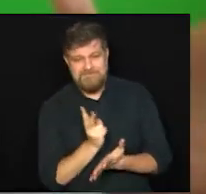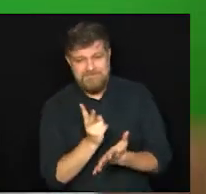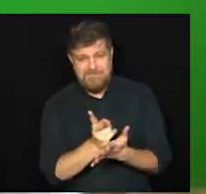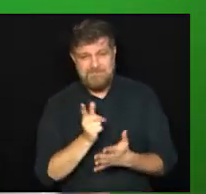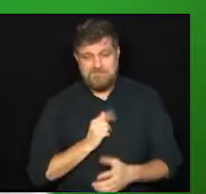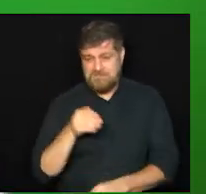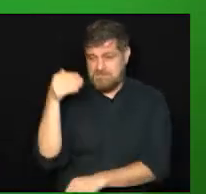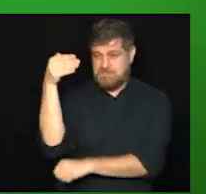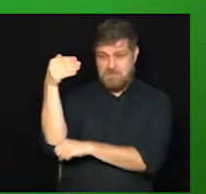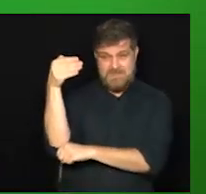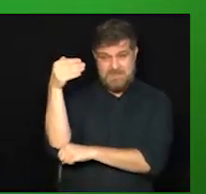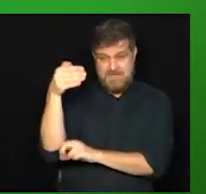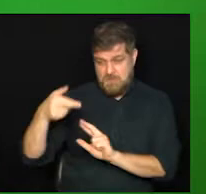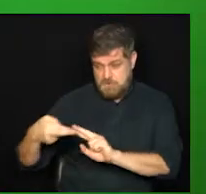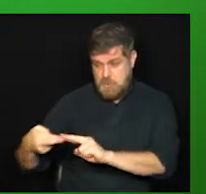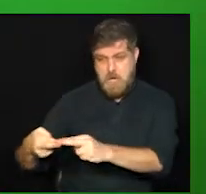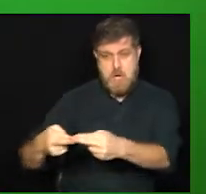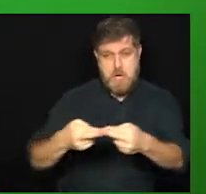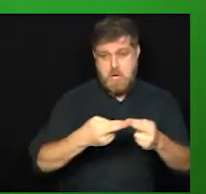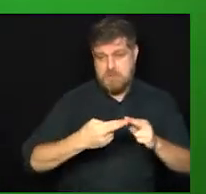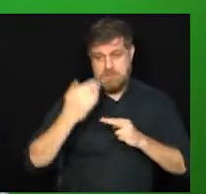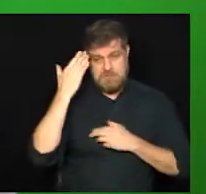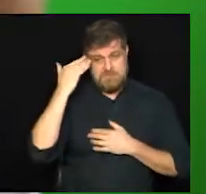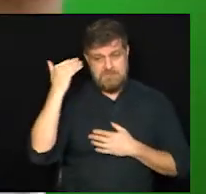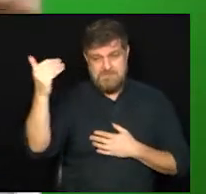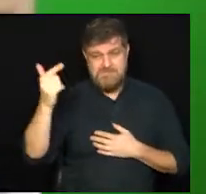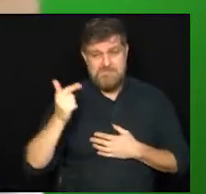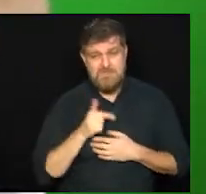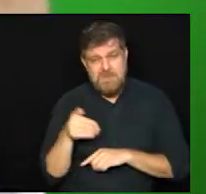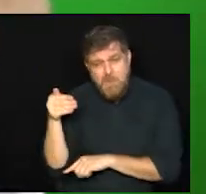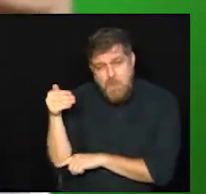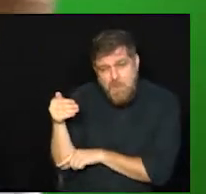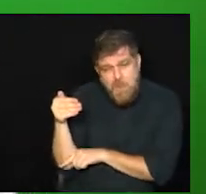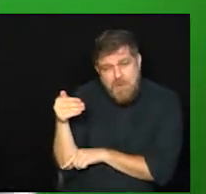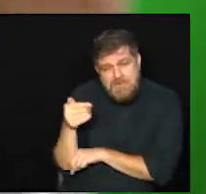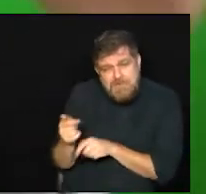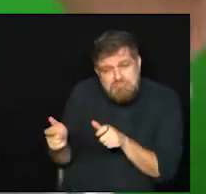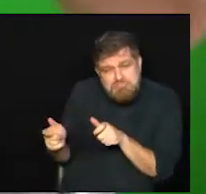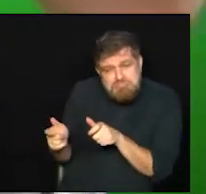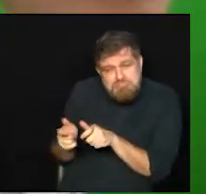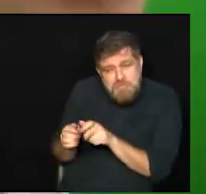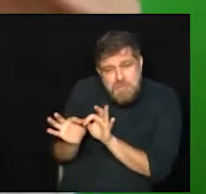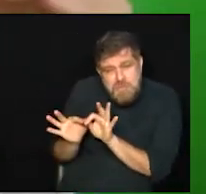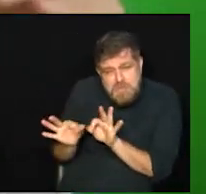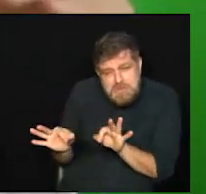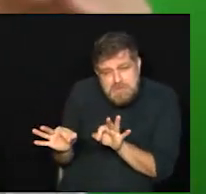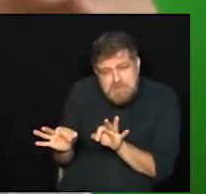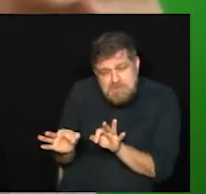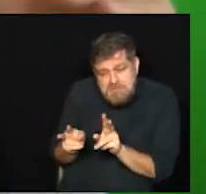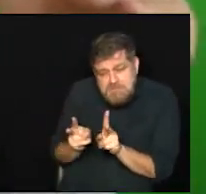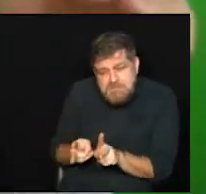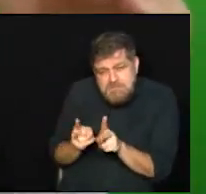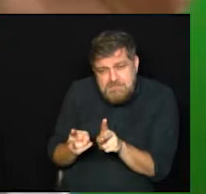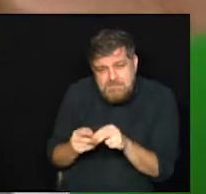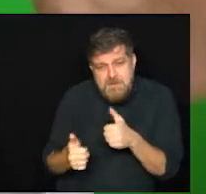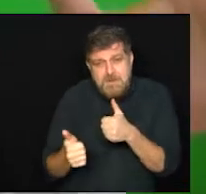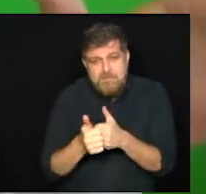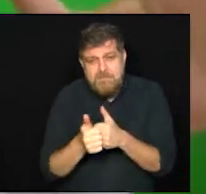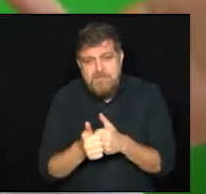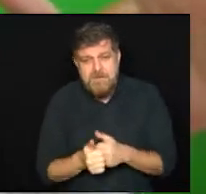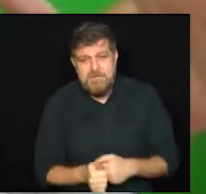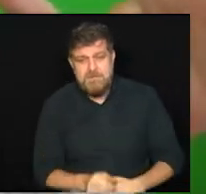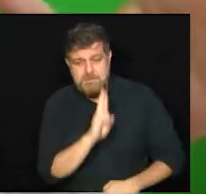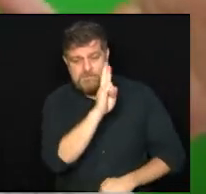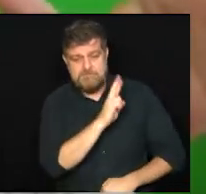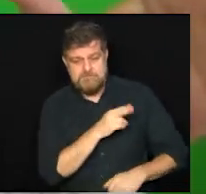de redes maiores e você tem aqueles hotéis que se instalou ali na região da antiga rodoviária, na região